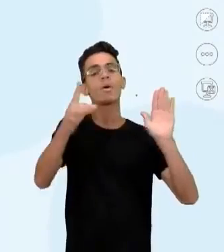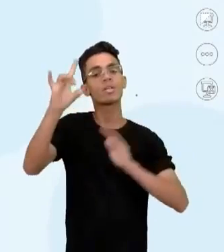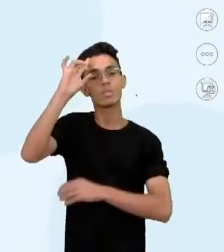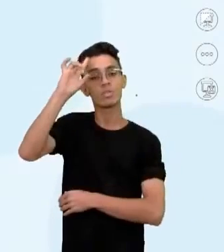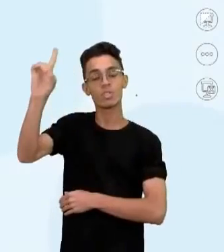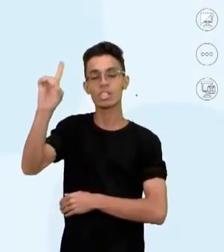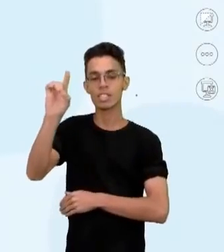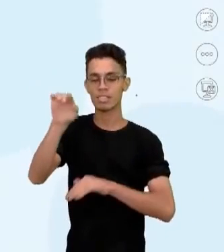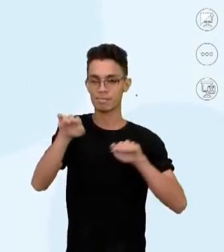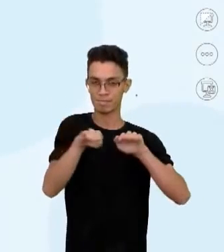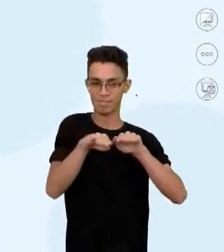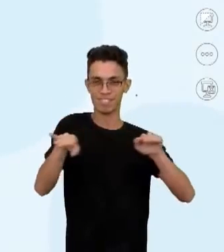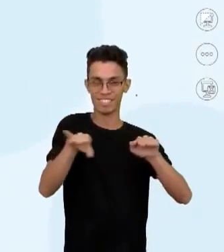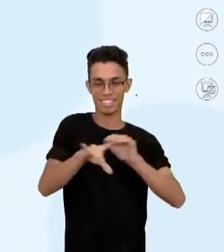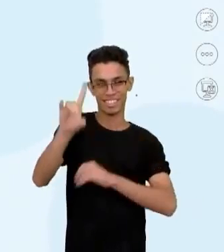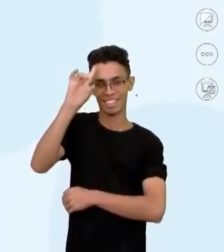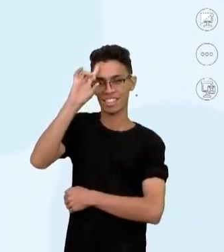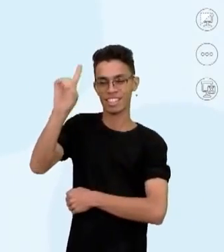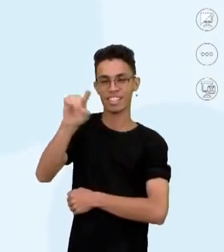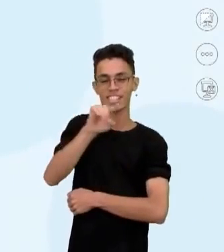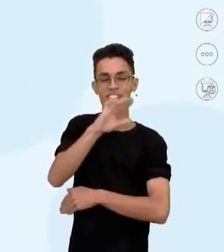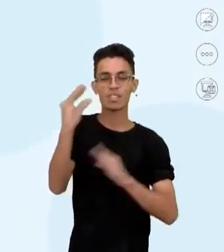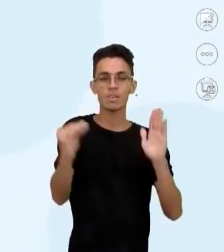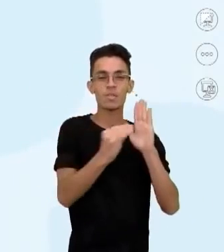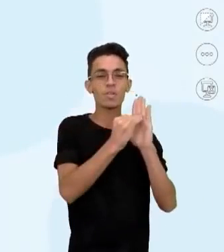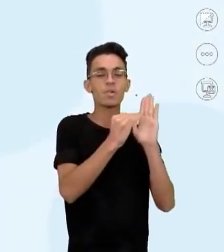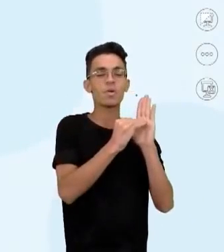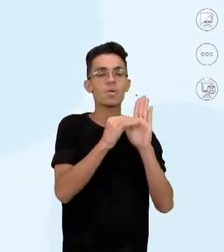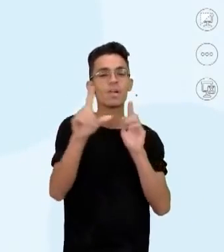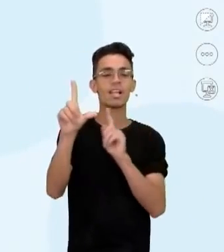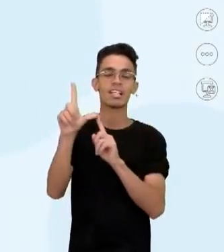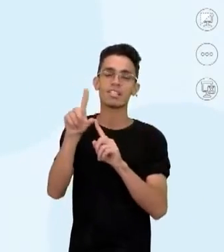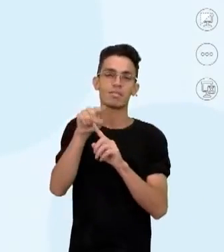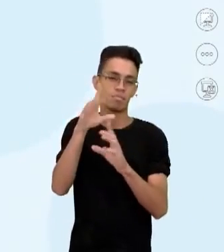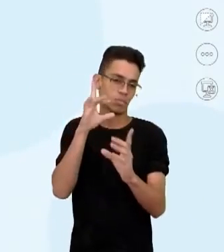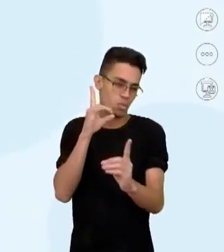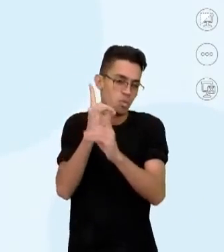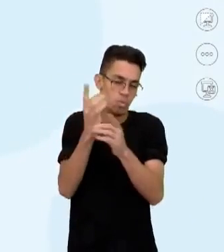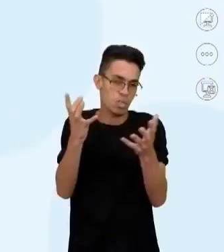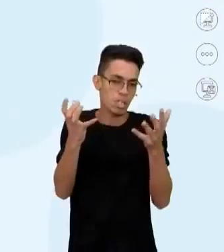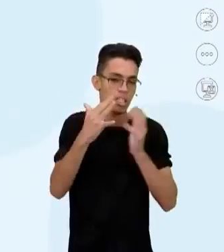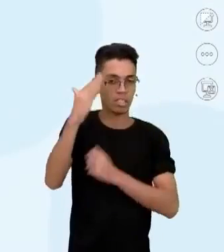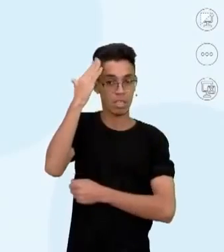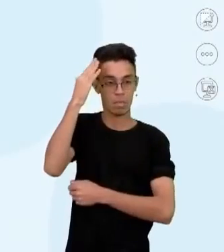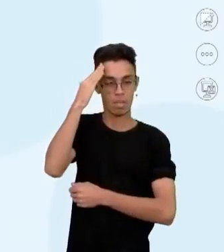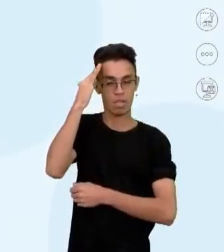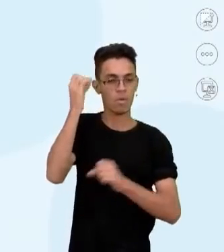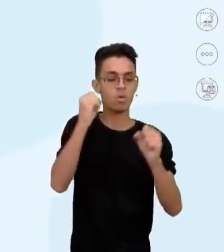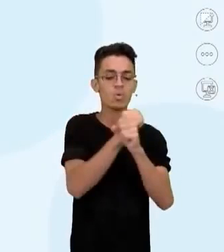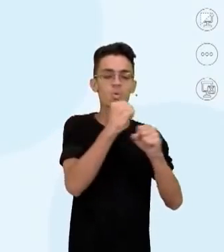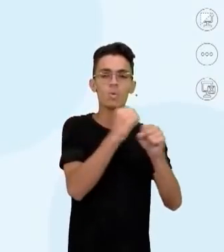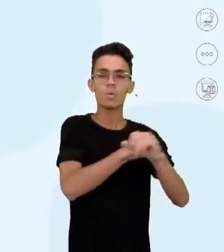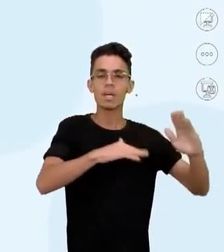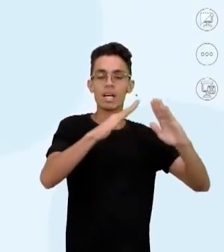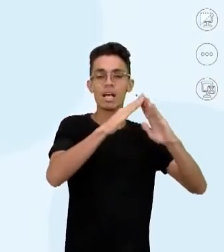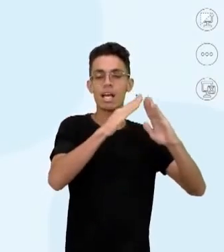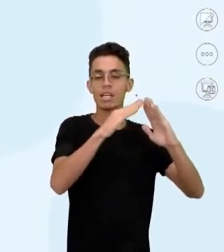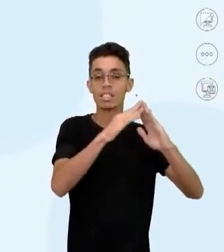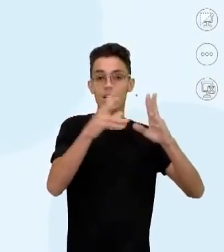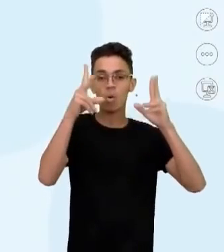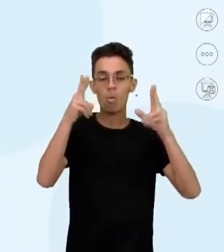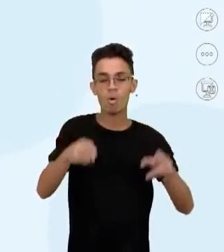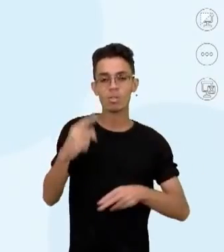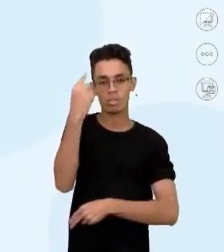Lá embaixo de dias, você coloca a letra que você quer descobrir. Ele construirá a mesma casa trabalhando